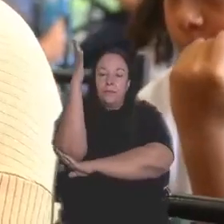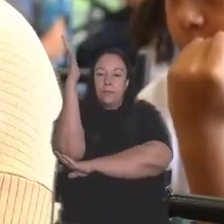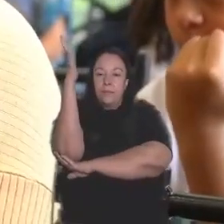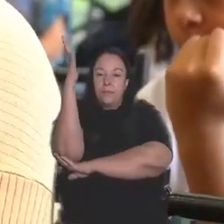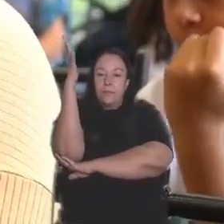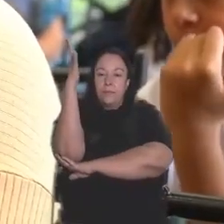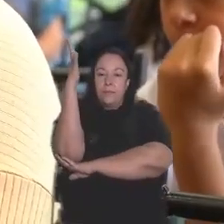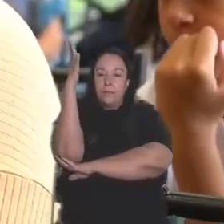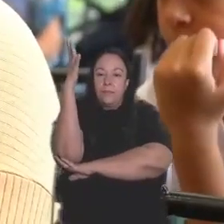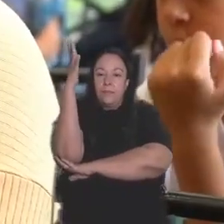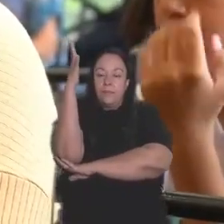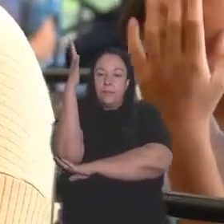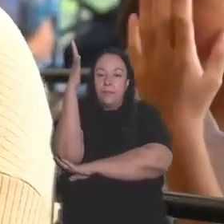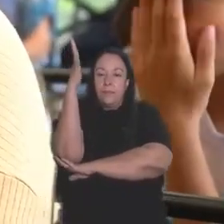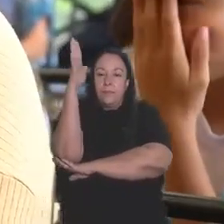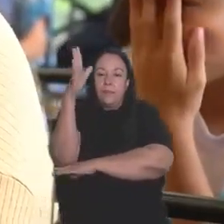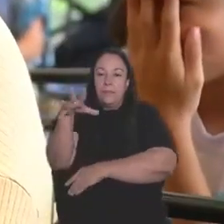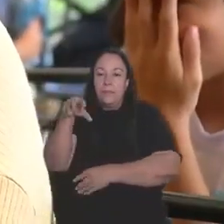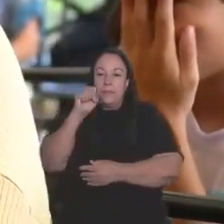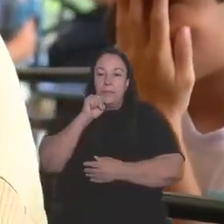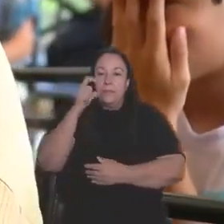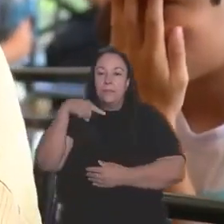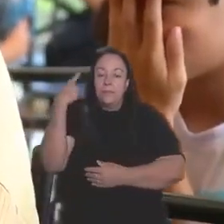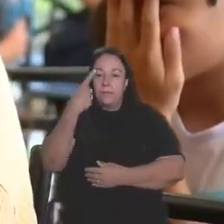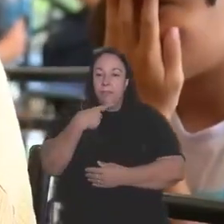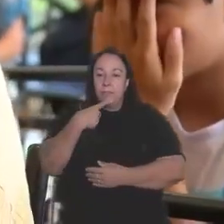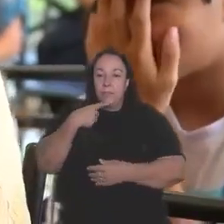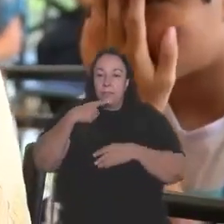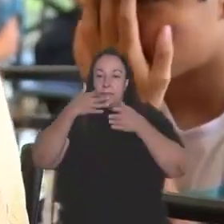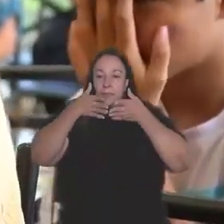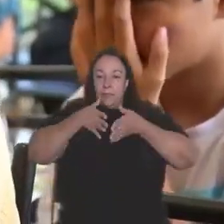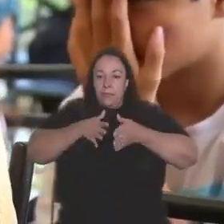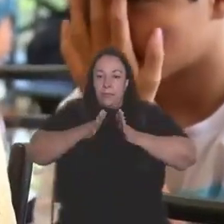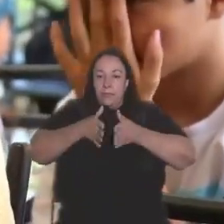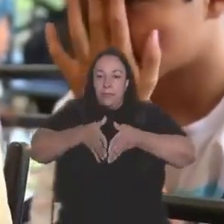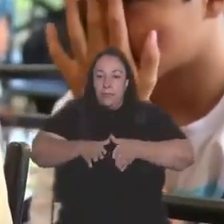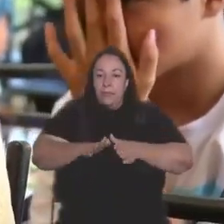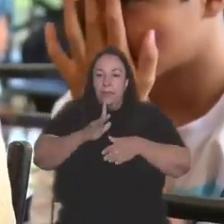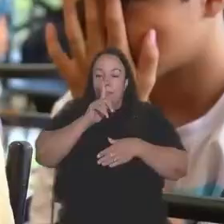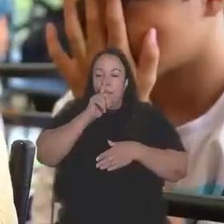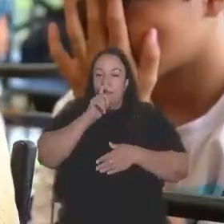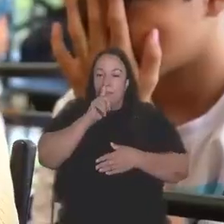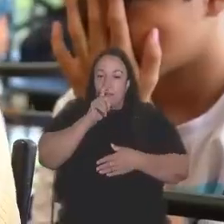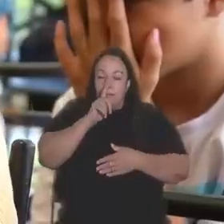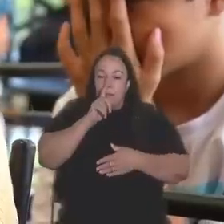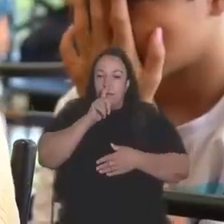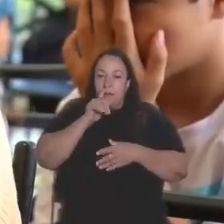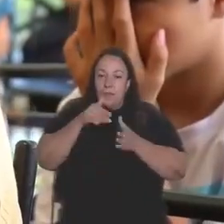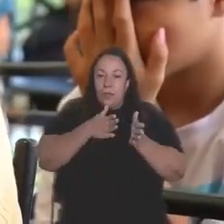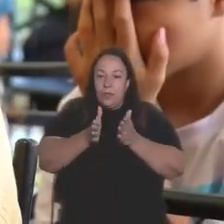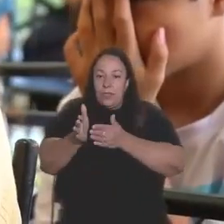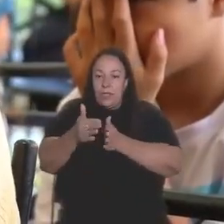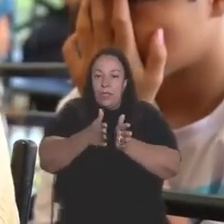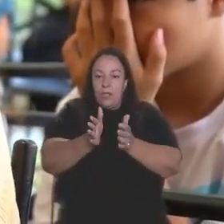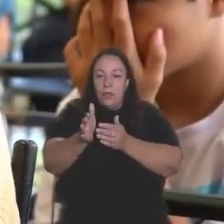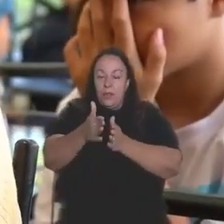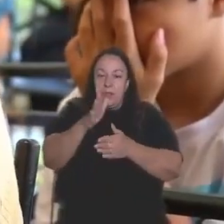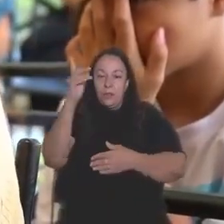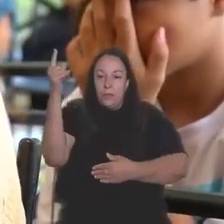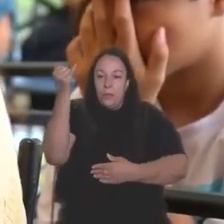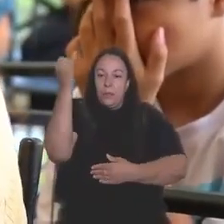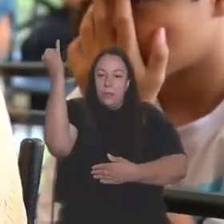ela traz para nós, falando sobre as nascentes, né, dos rios, e ela é muito importante, né,